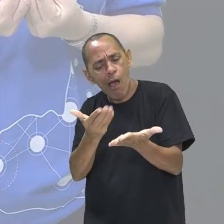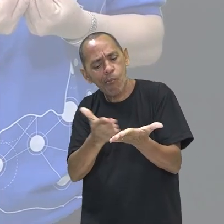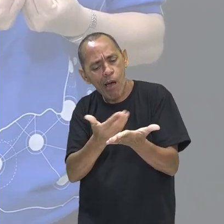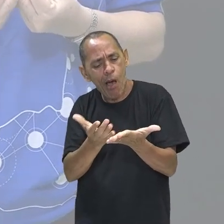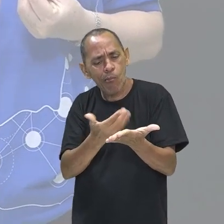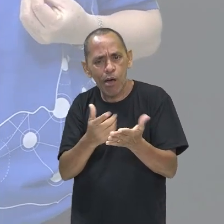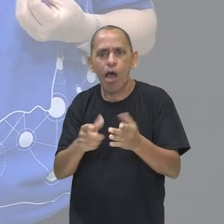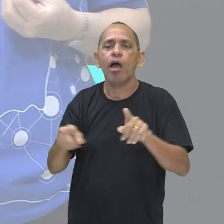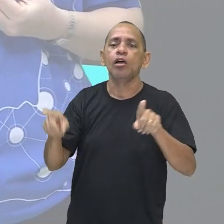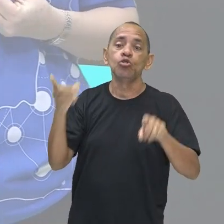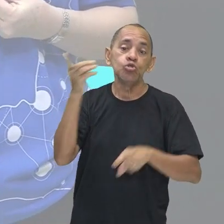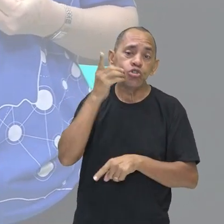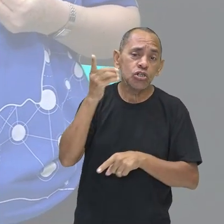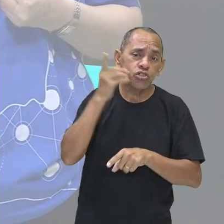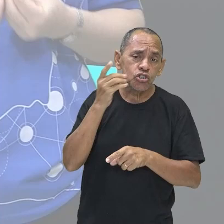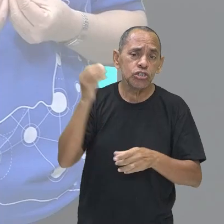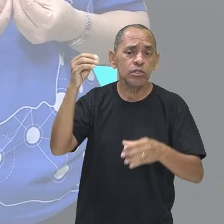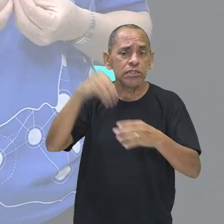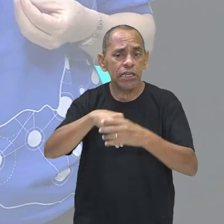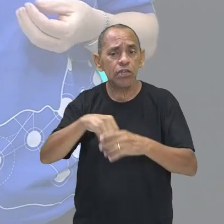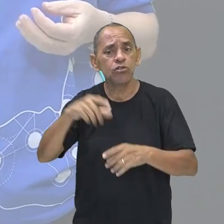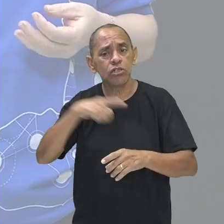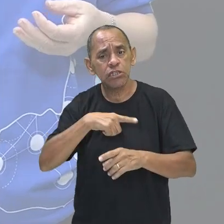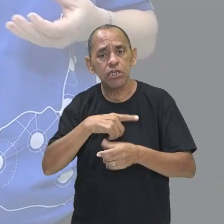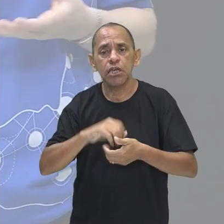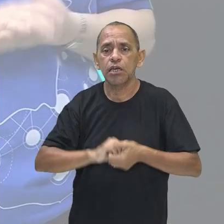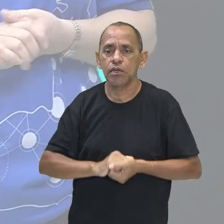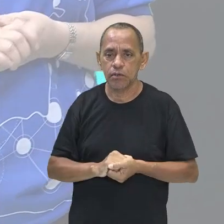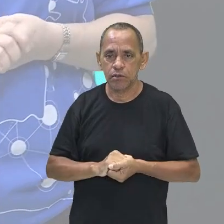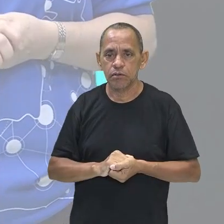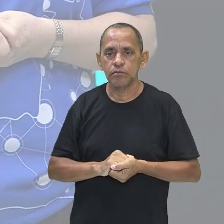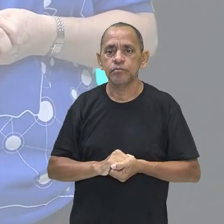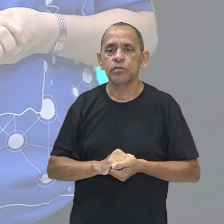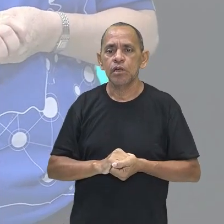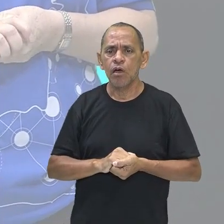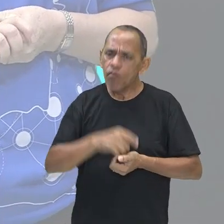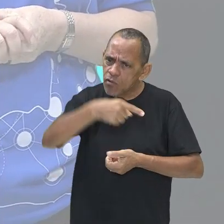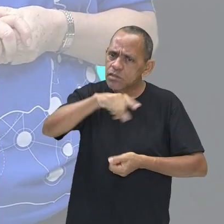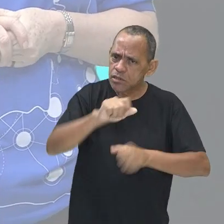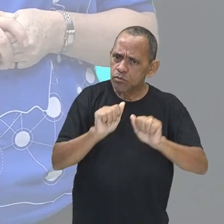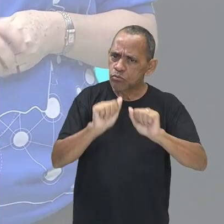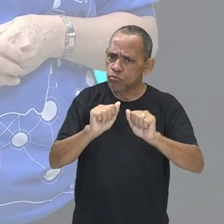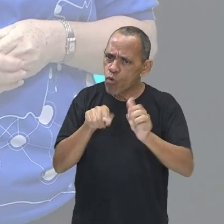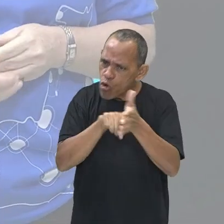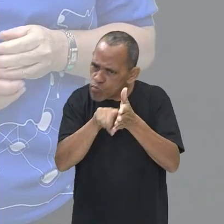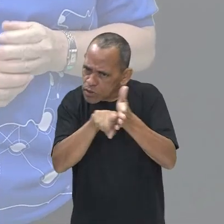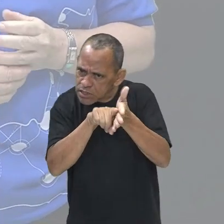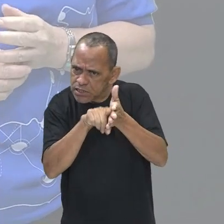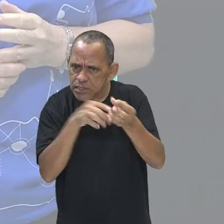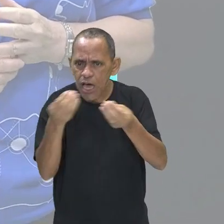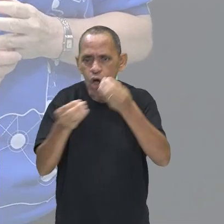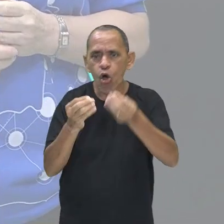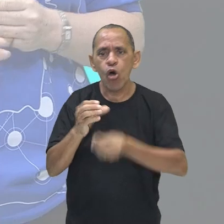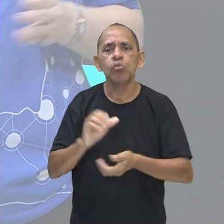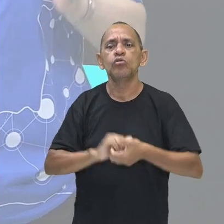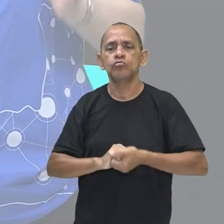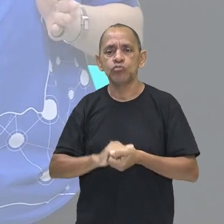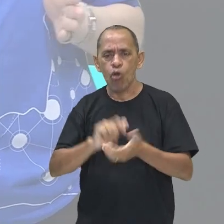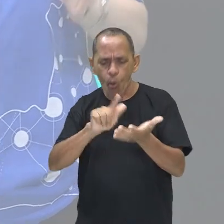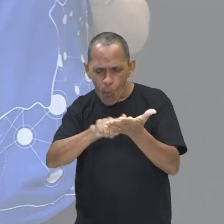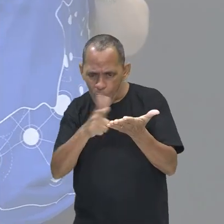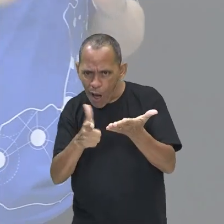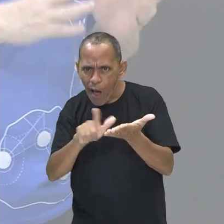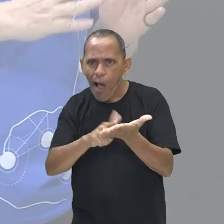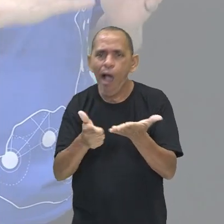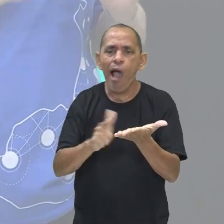dia a dia e ele fala de uma coisa poética. Vocês podem pesquisar aí essa música, o caderno também, que faz